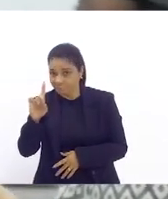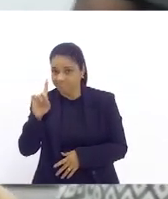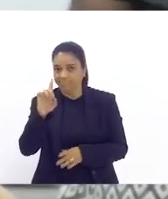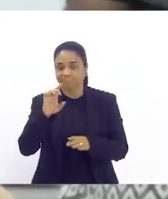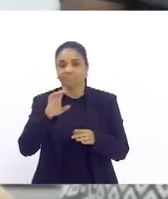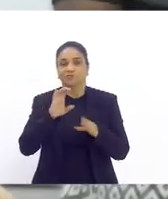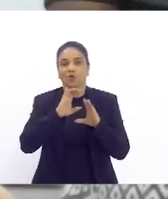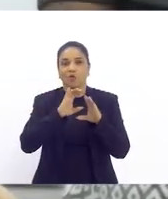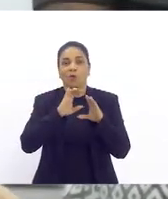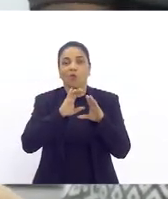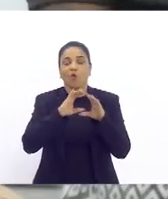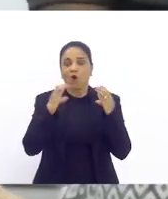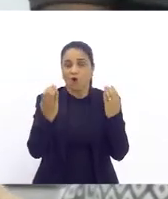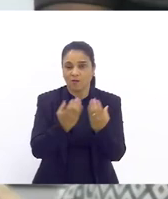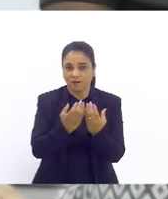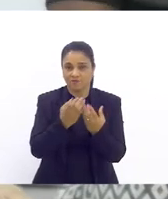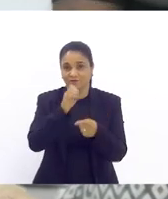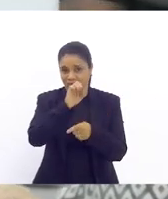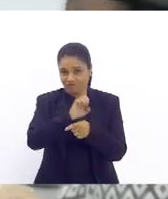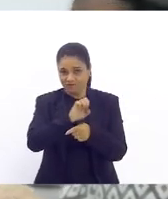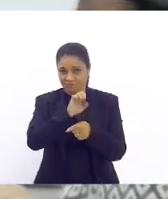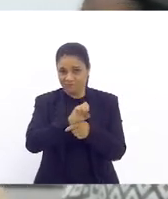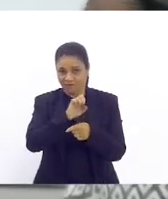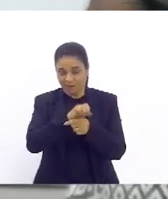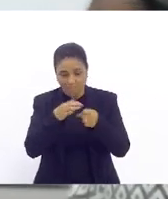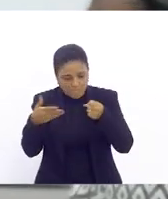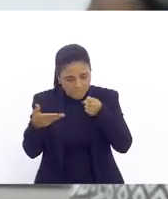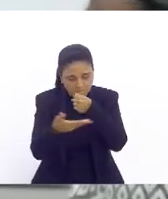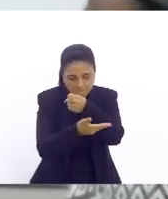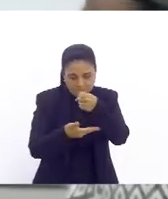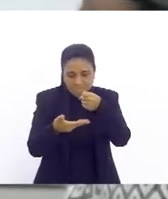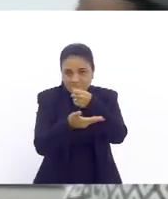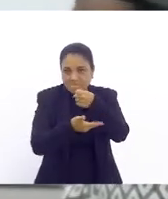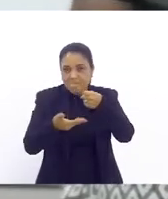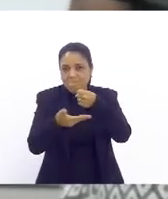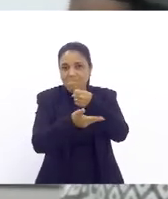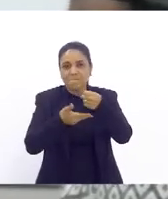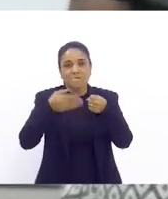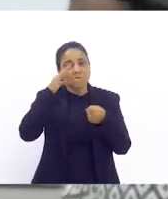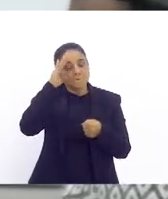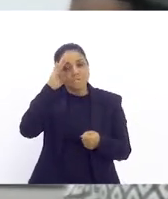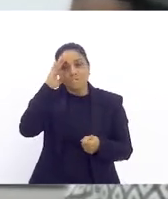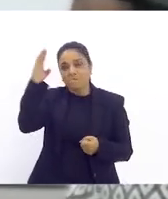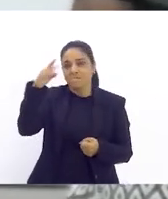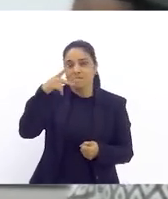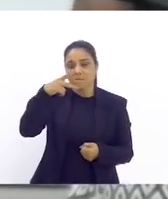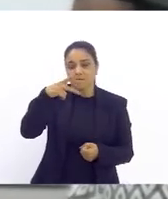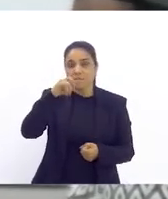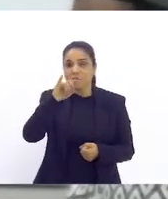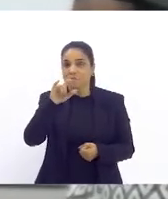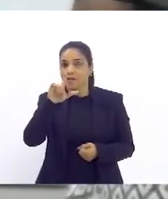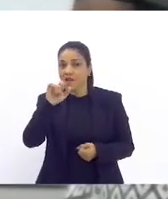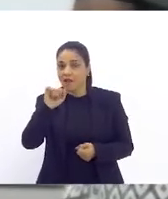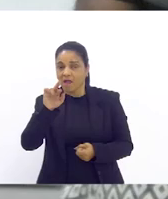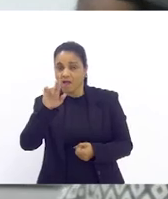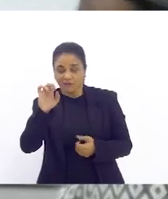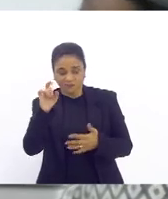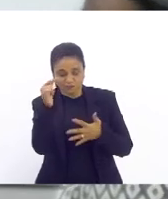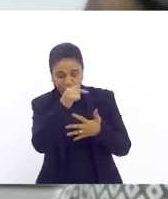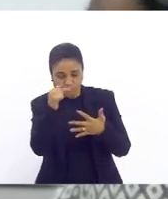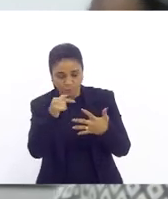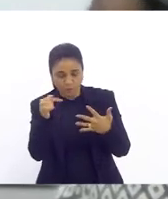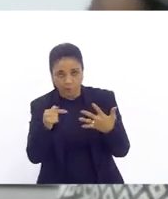consagrou Pilares fundamentais para educação do nosso Estado como como a inclusão